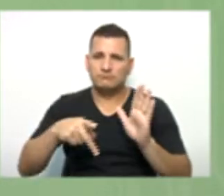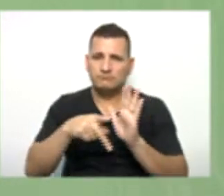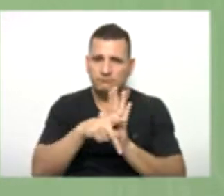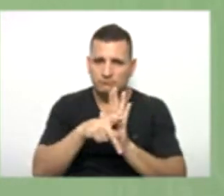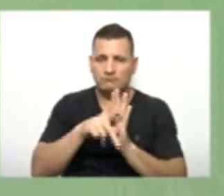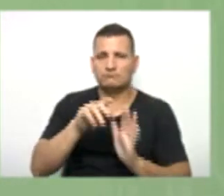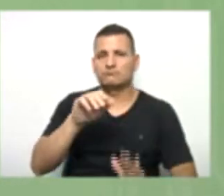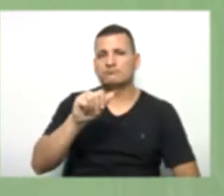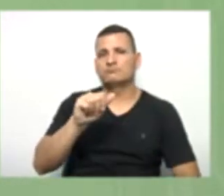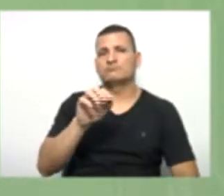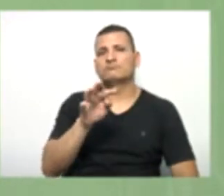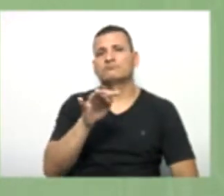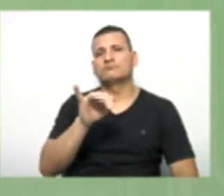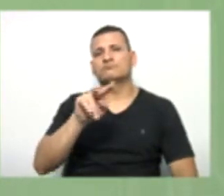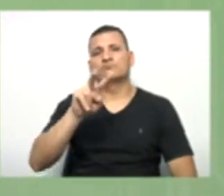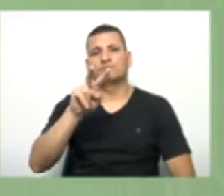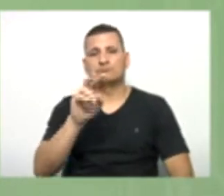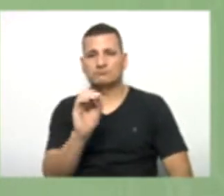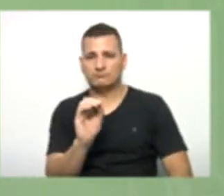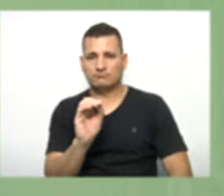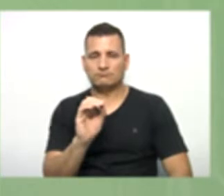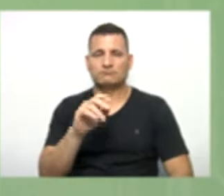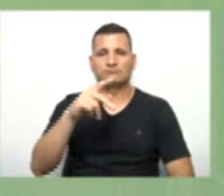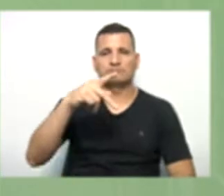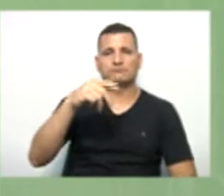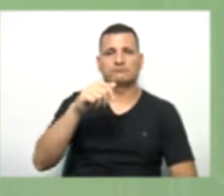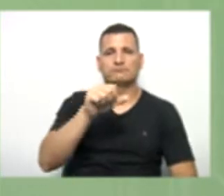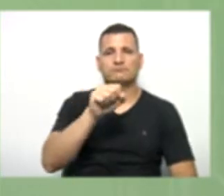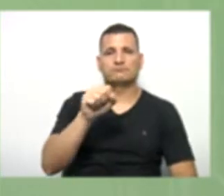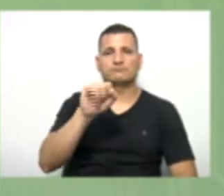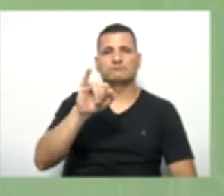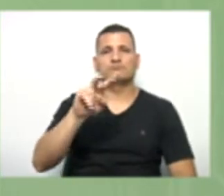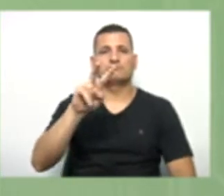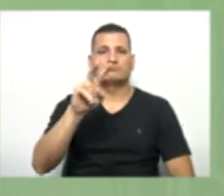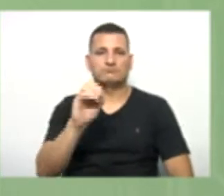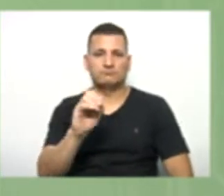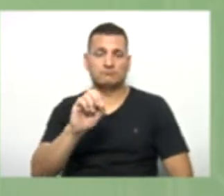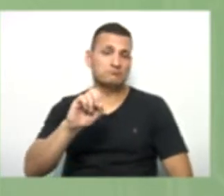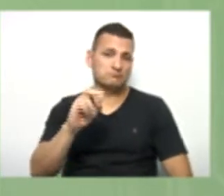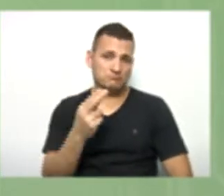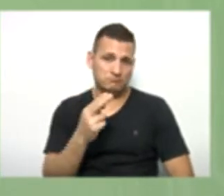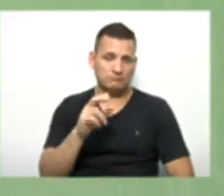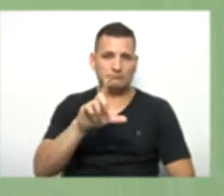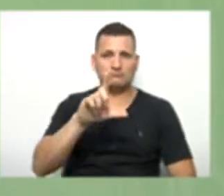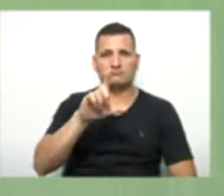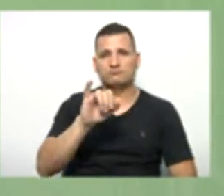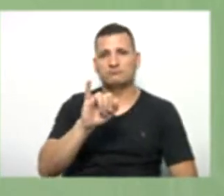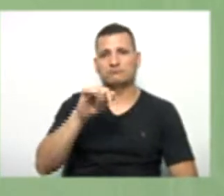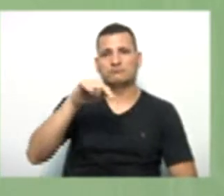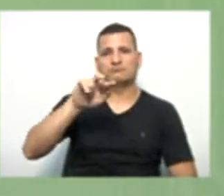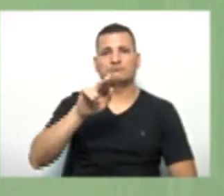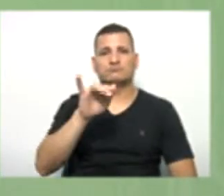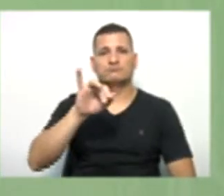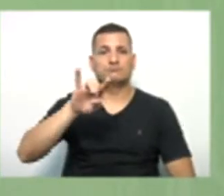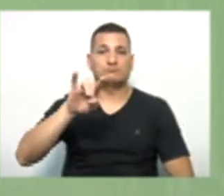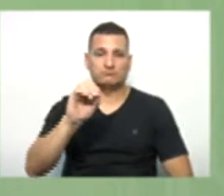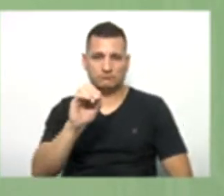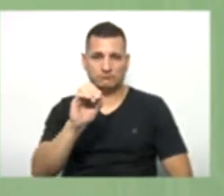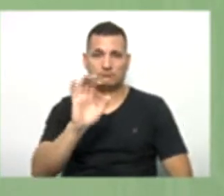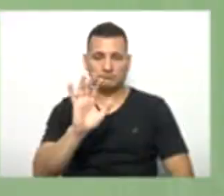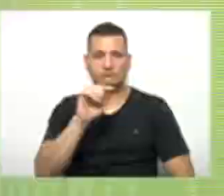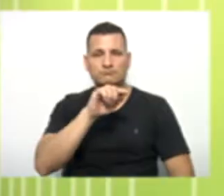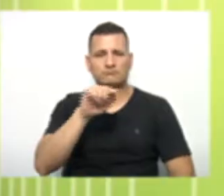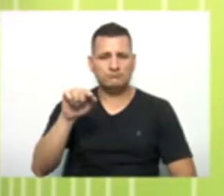passivo ou patrimônio líquido, existe uma conta para representá-lo. Então, nós estudamos na aula